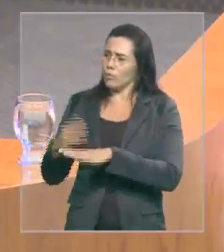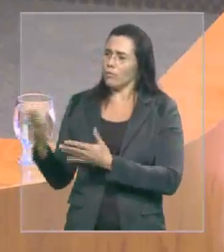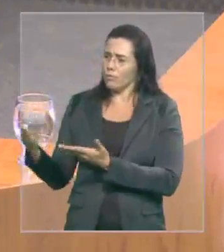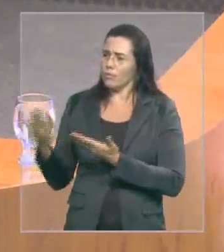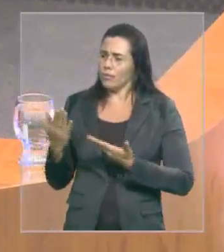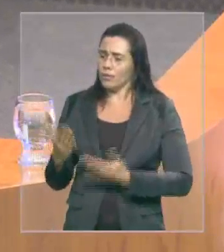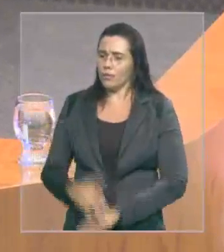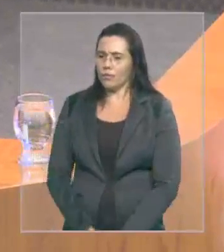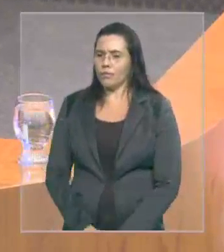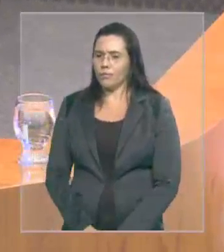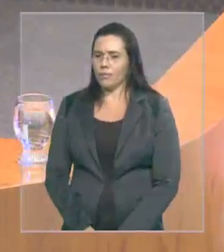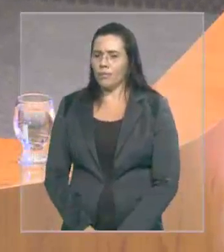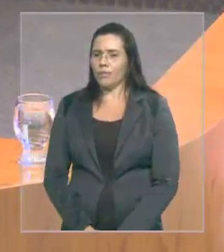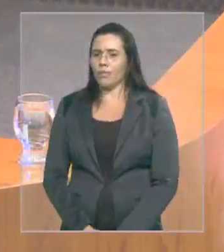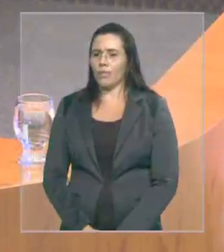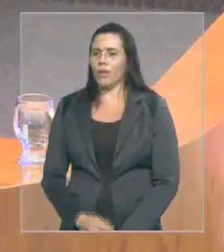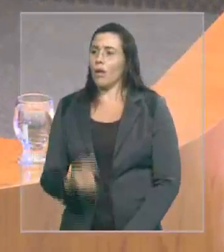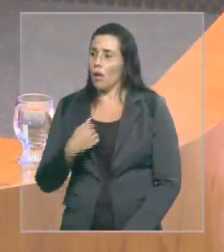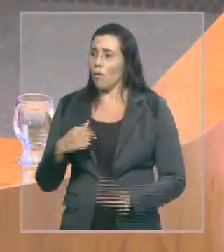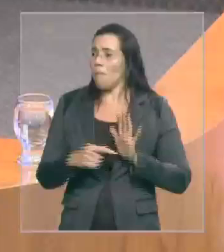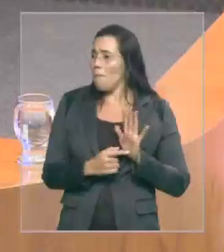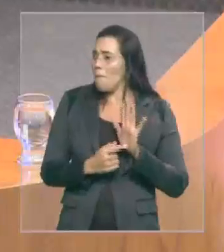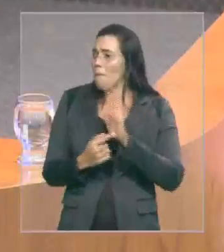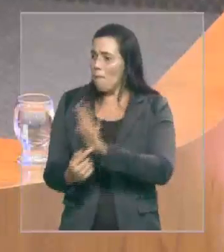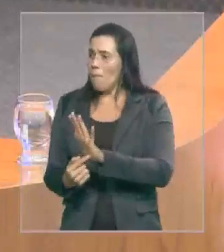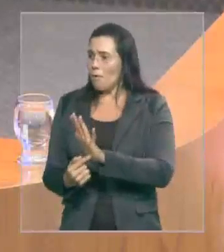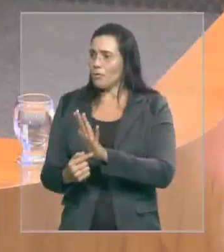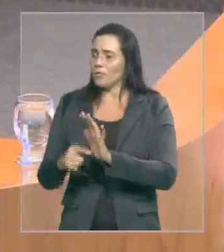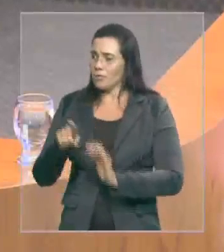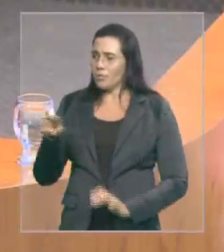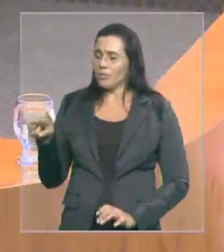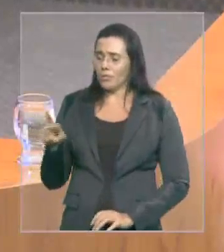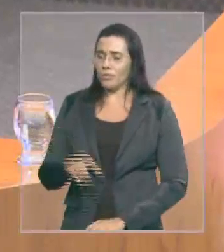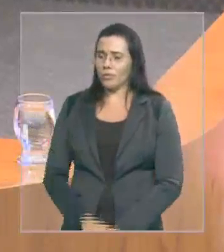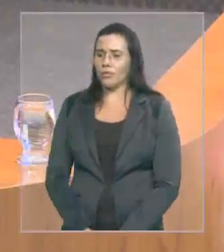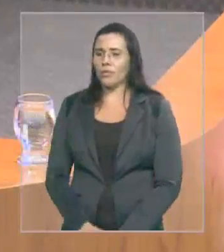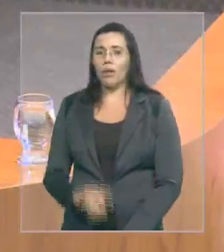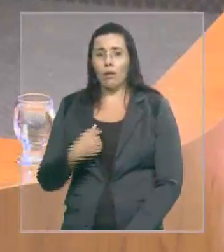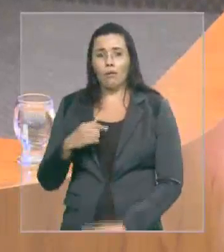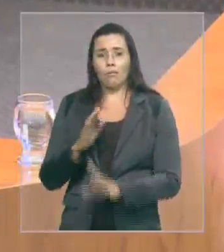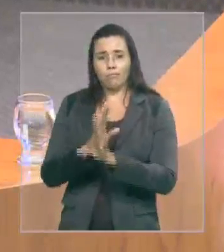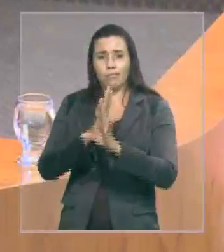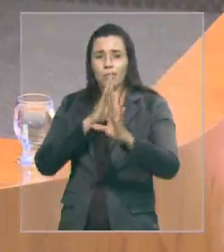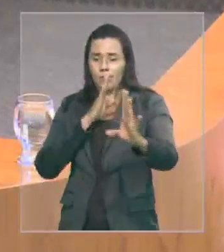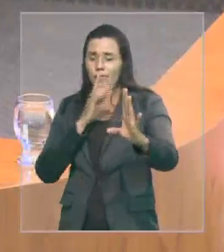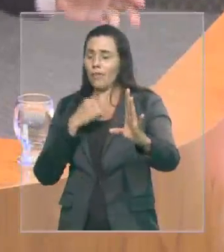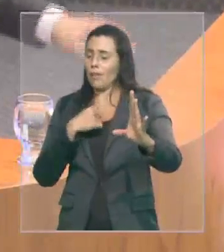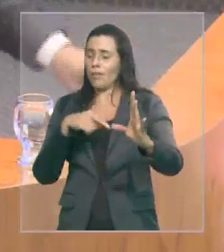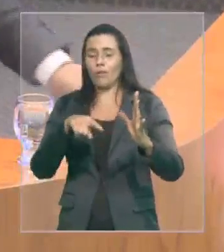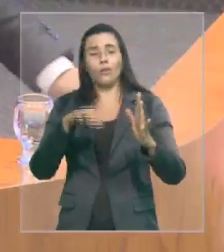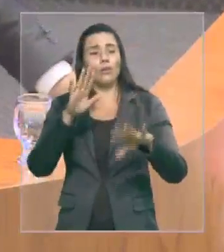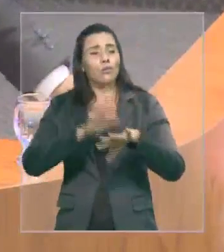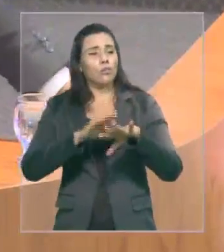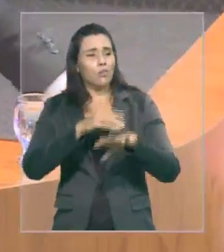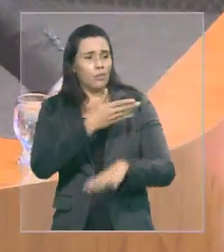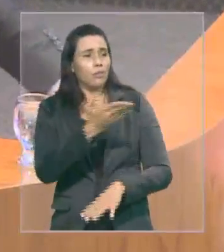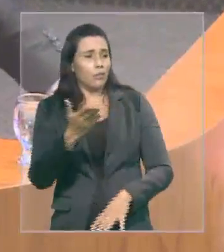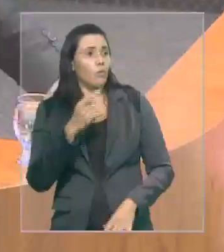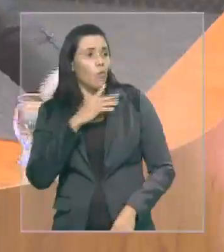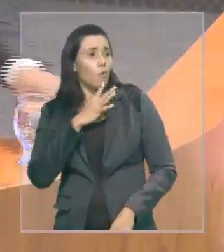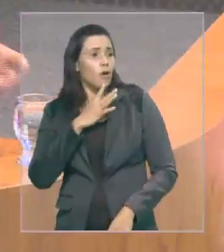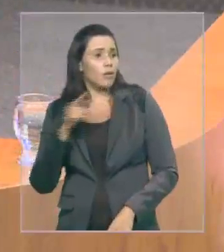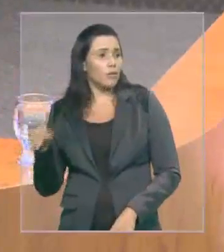E eu apresento o senhor. Atenção, senhores, na fila de marcação consulta. Esse aqui é Edivaldo Holanda pai. O pai do prefeito Edivaldo Holanda Júnior.